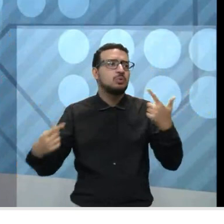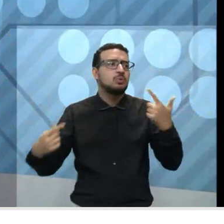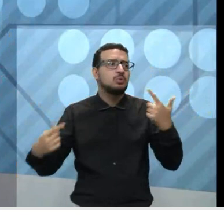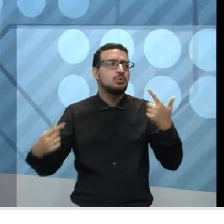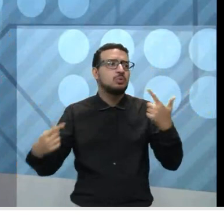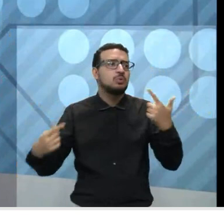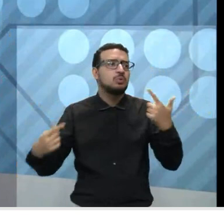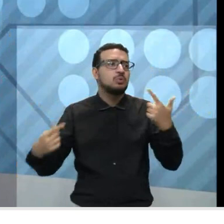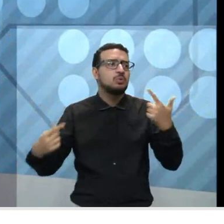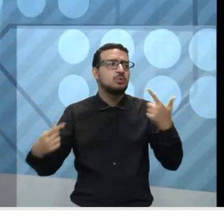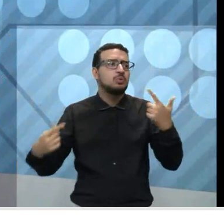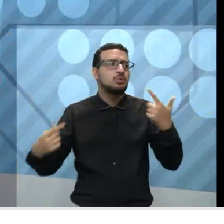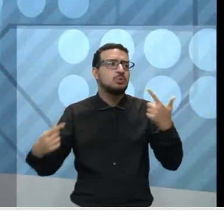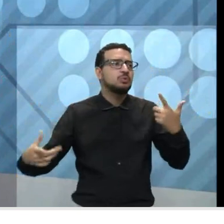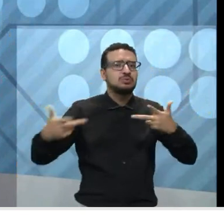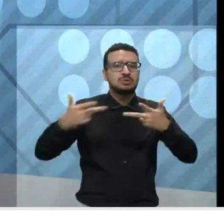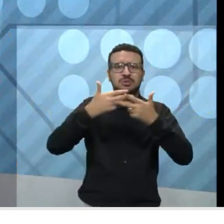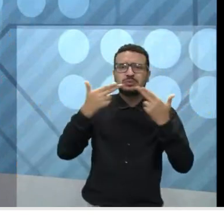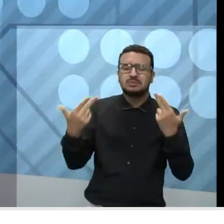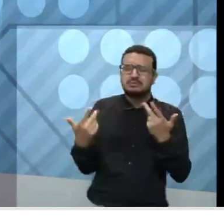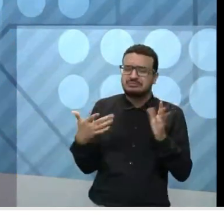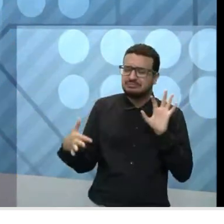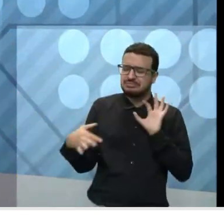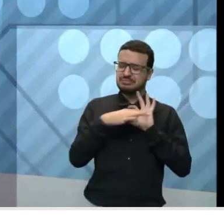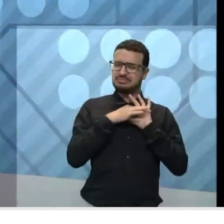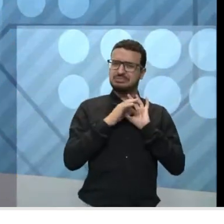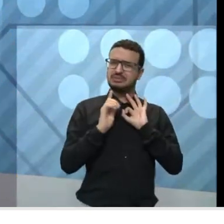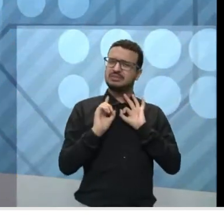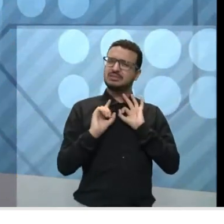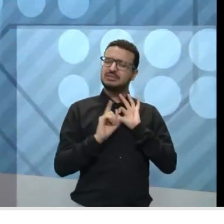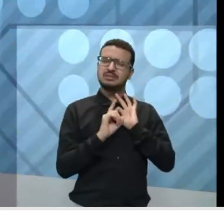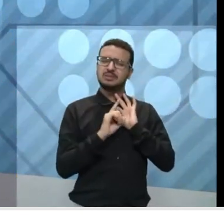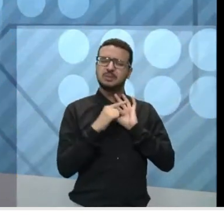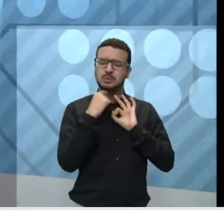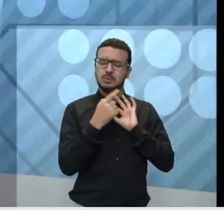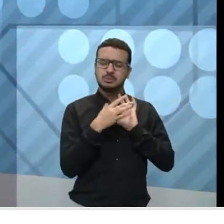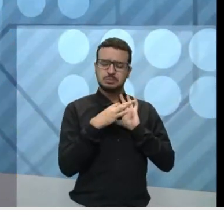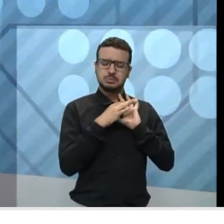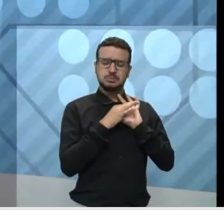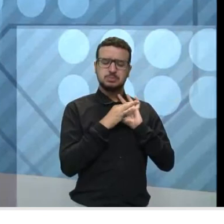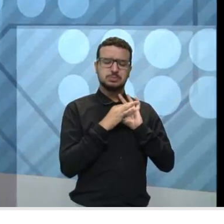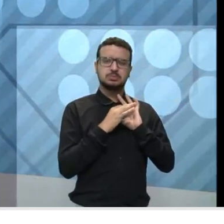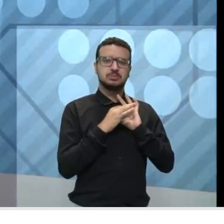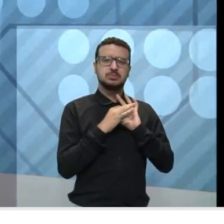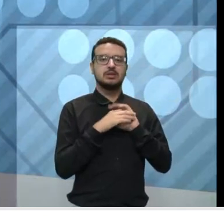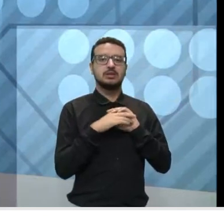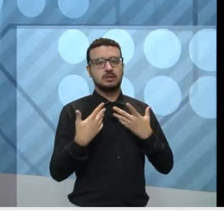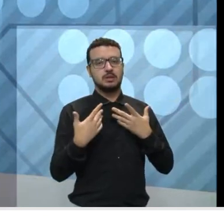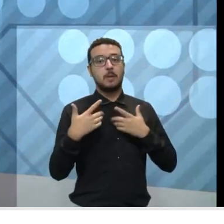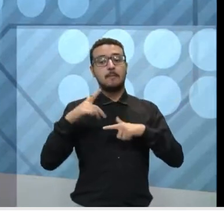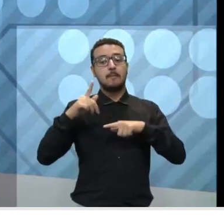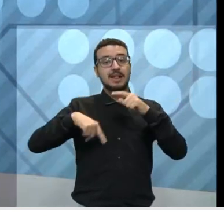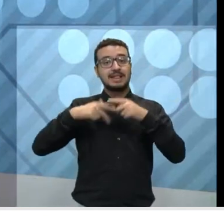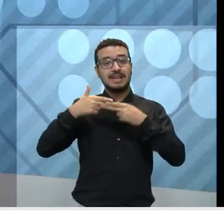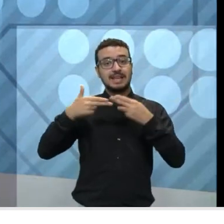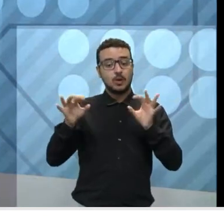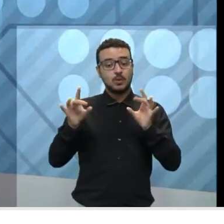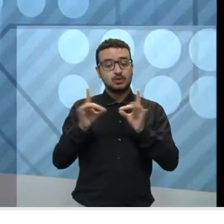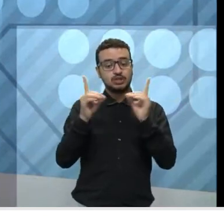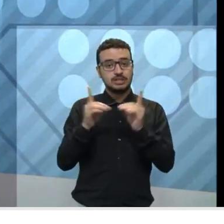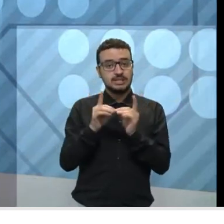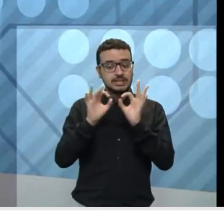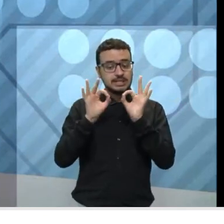materiais didáticos específicos precisa também circular, estar presente na escola regular. Nesse sentido, não é João